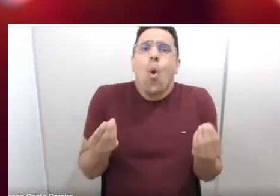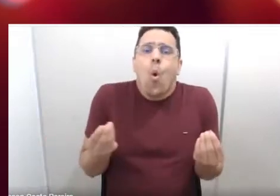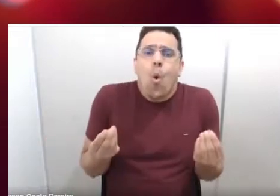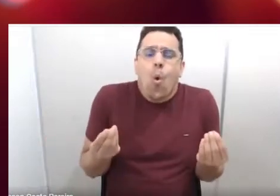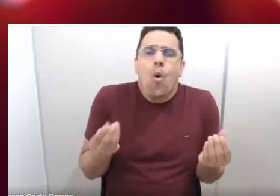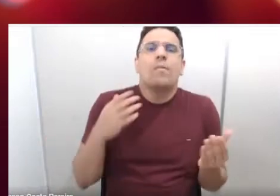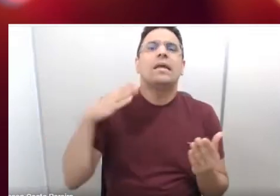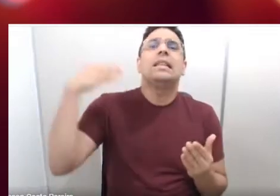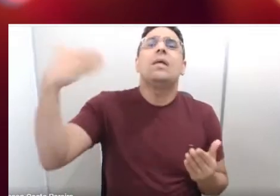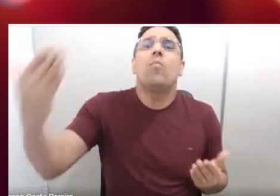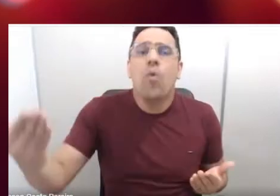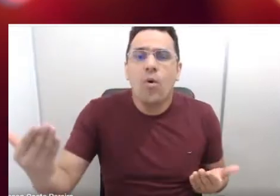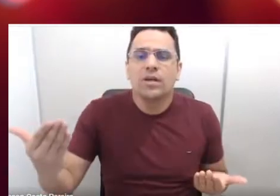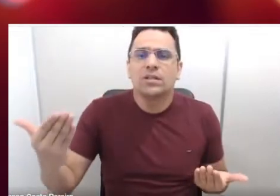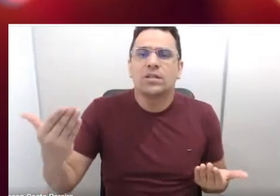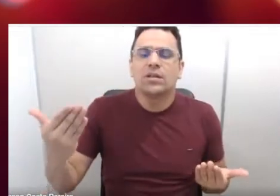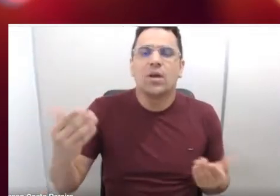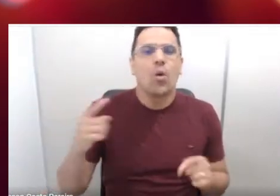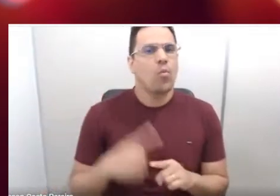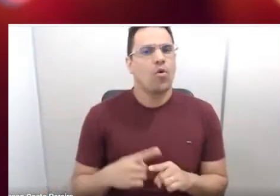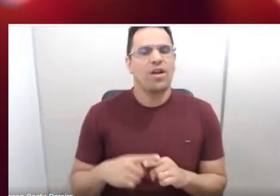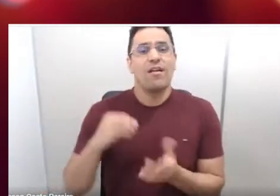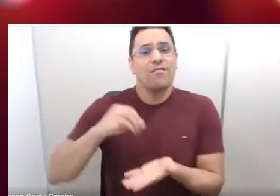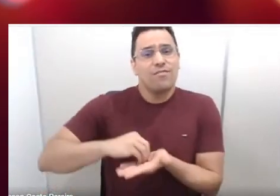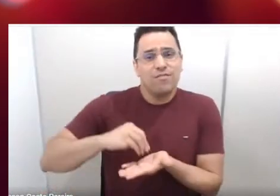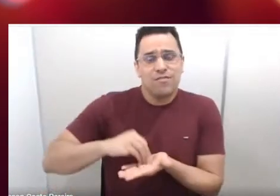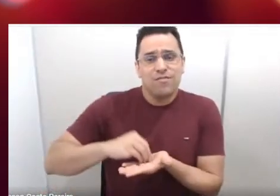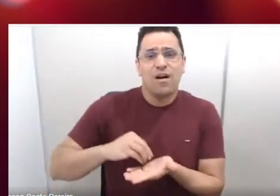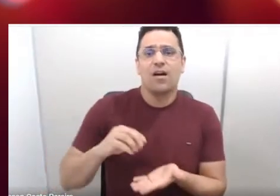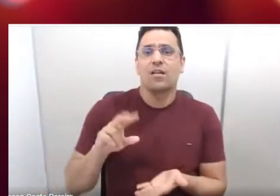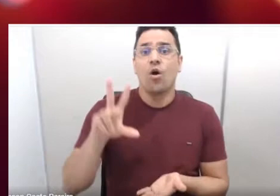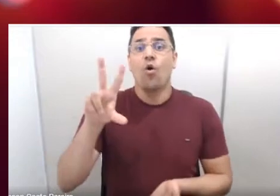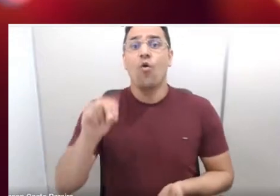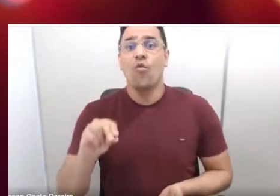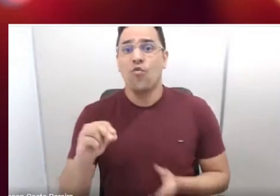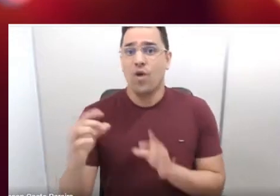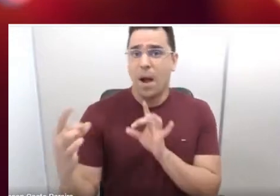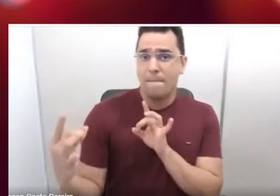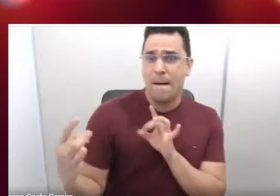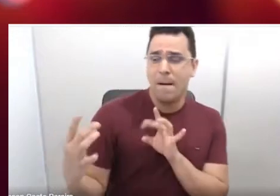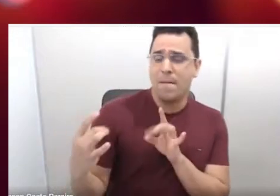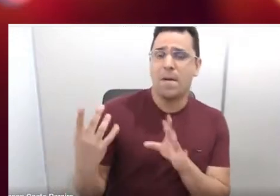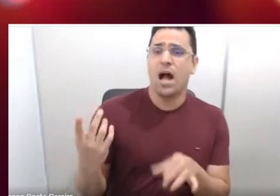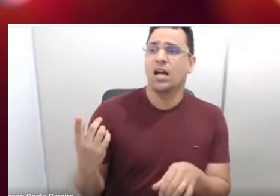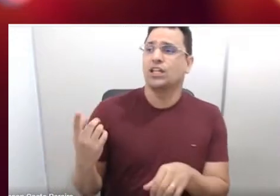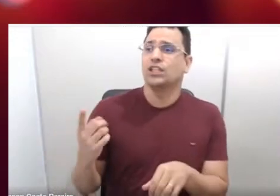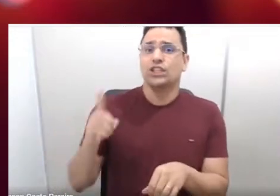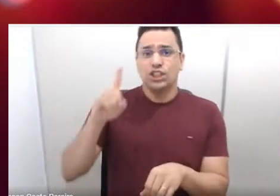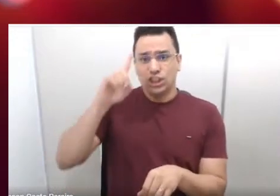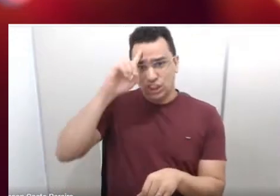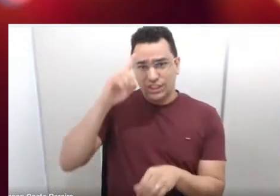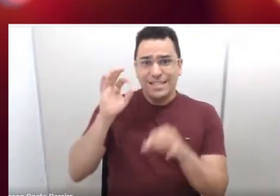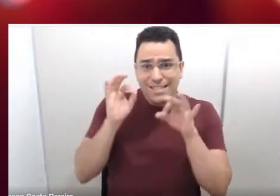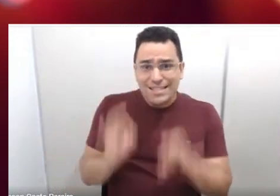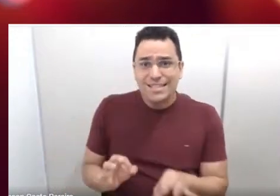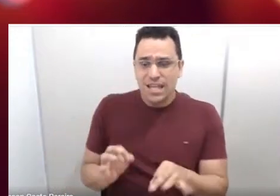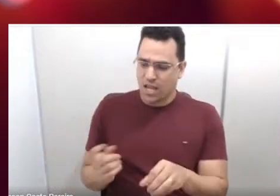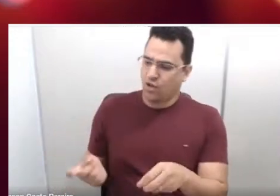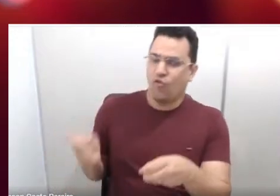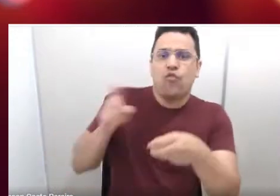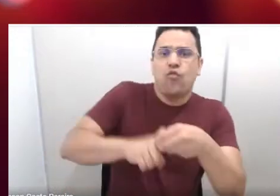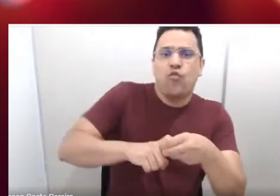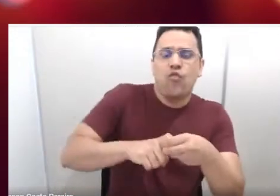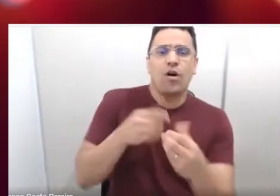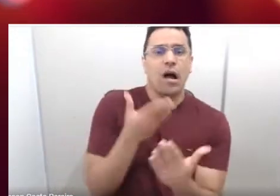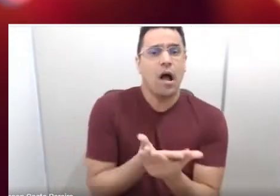fazer, porque a gente não tinha um feedback nem institucional de quando a gente poderia ter um retorno presencial, né, e nem, assim, tipo,